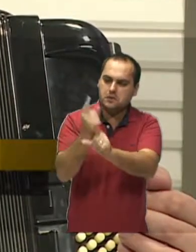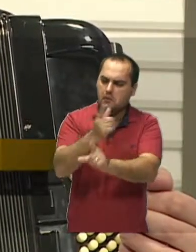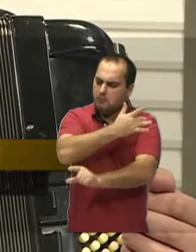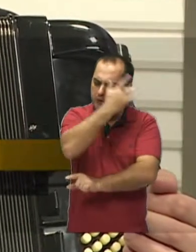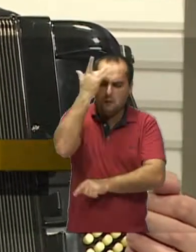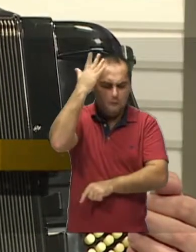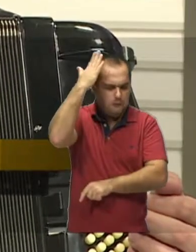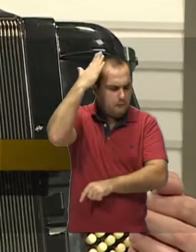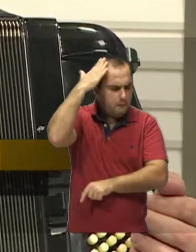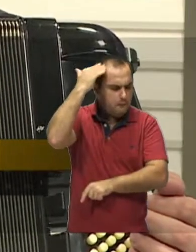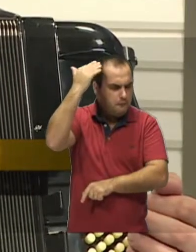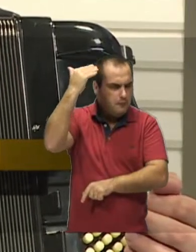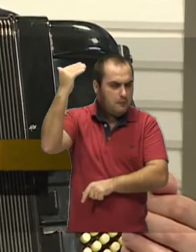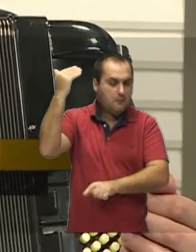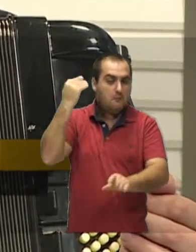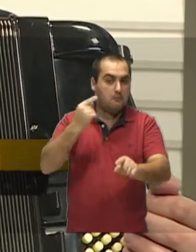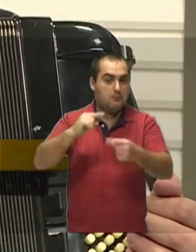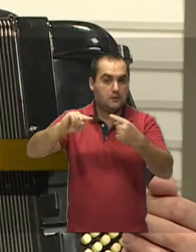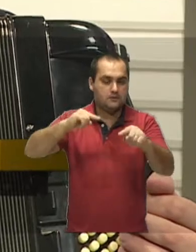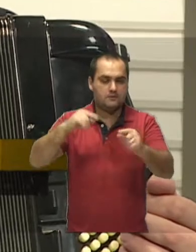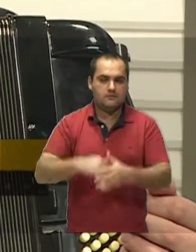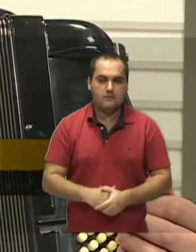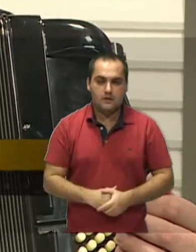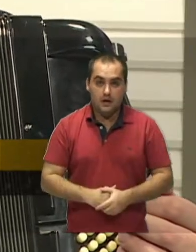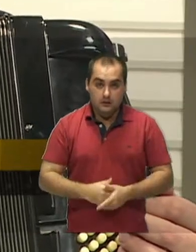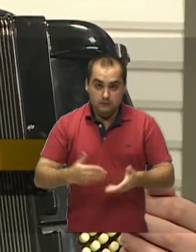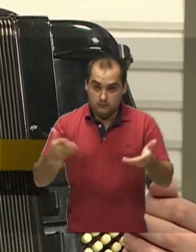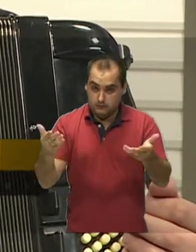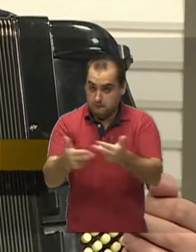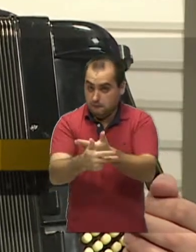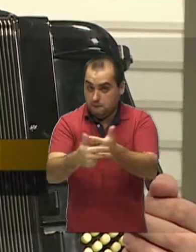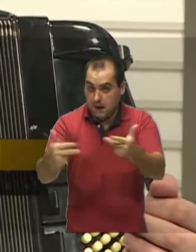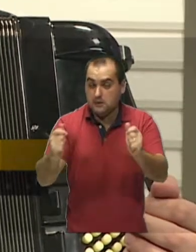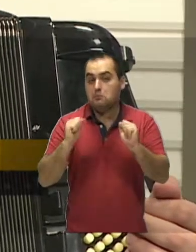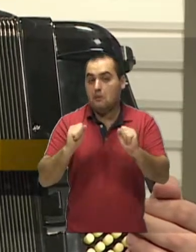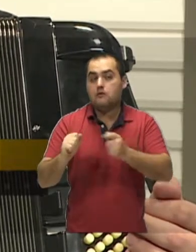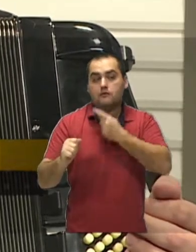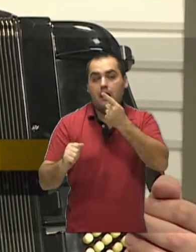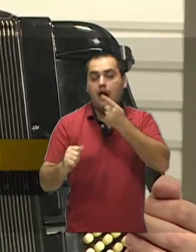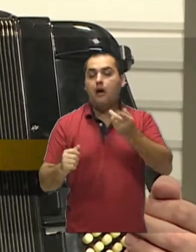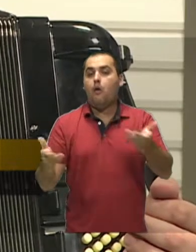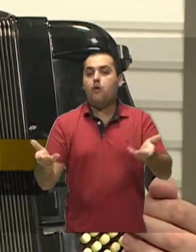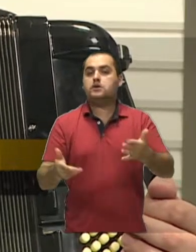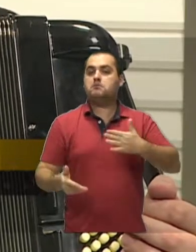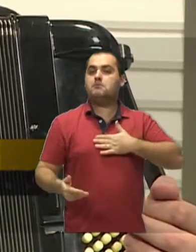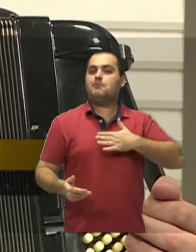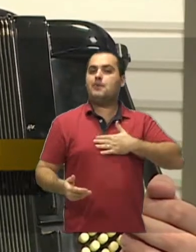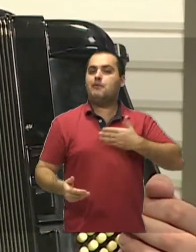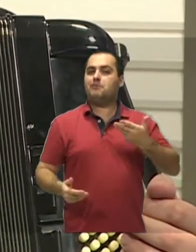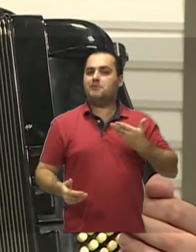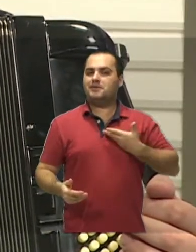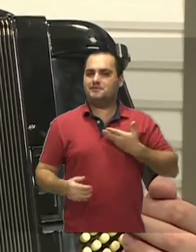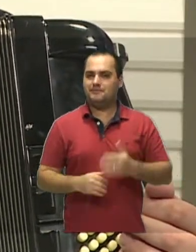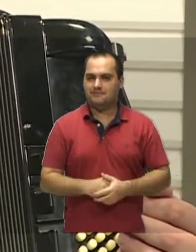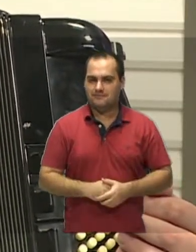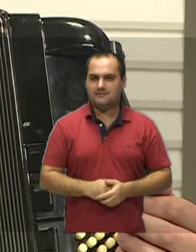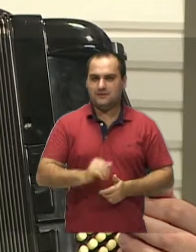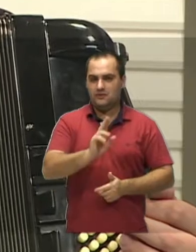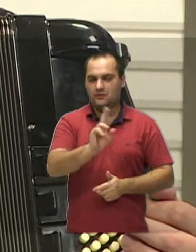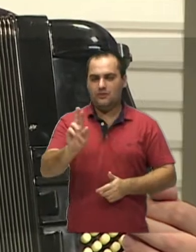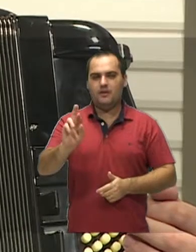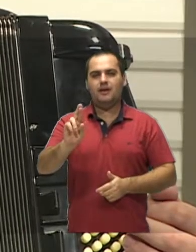brasileira. Muitos deles que hoje em dia eu posso chamar de amigos, né? Caso do Renato